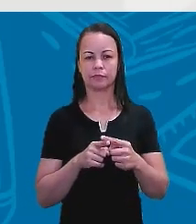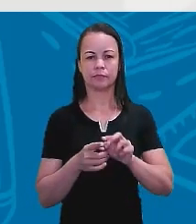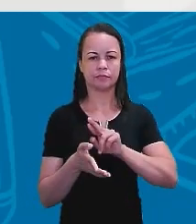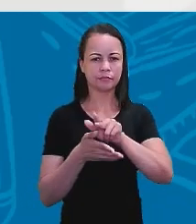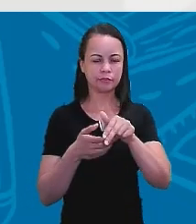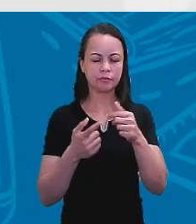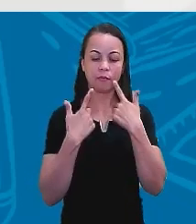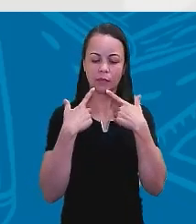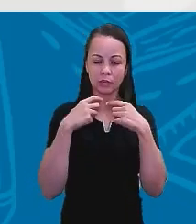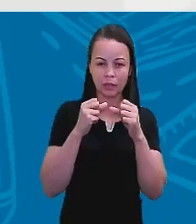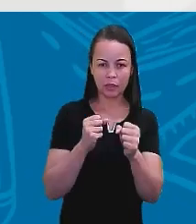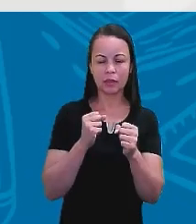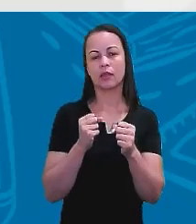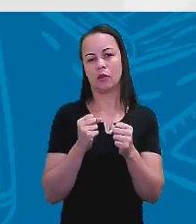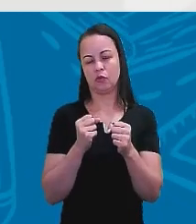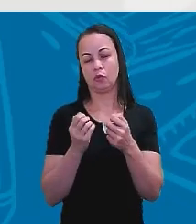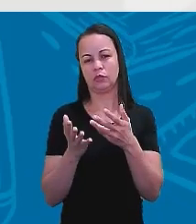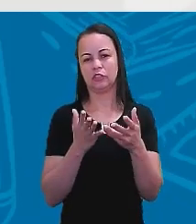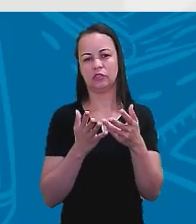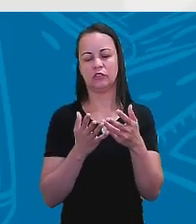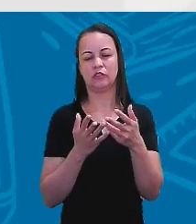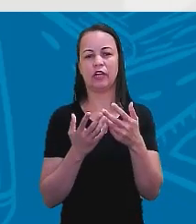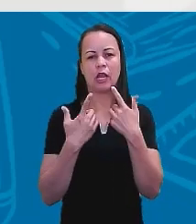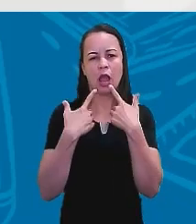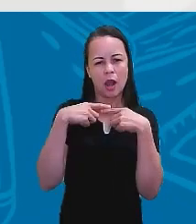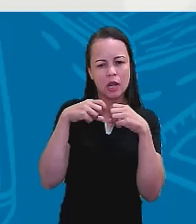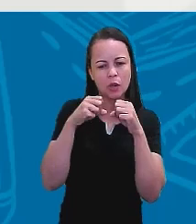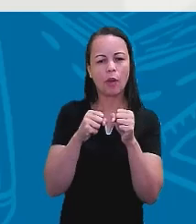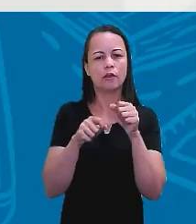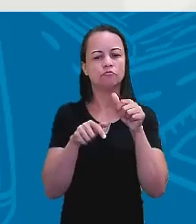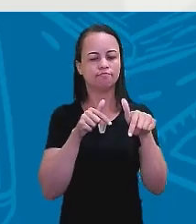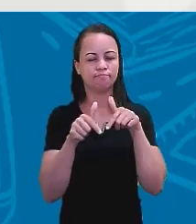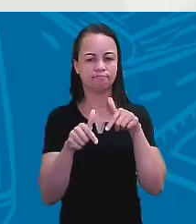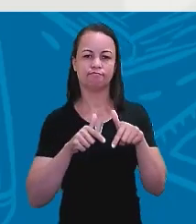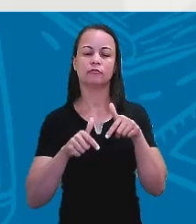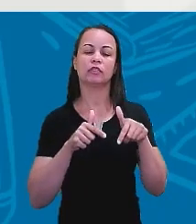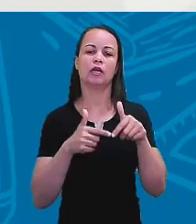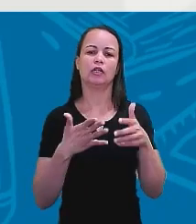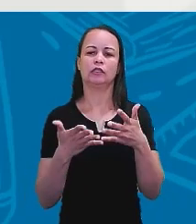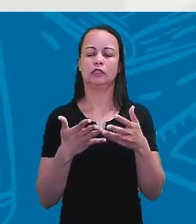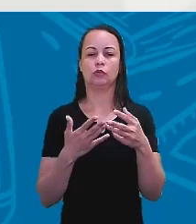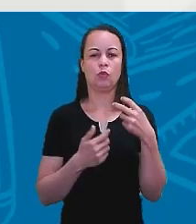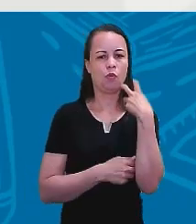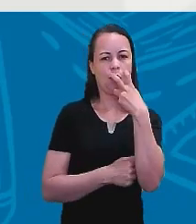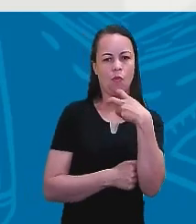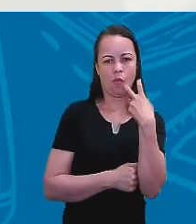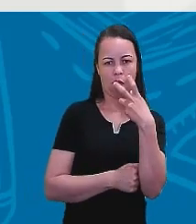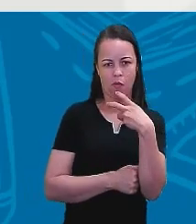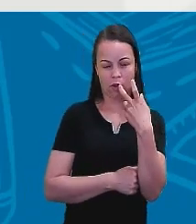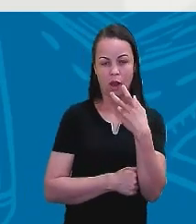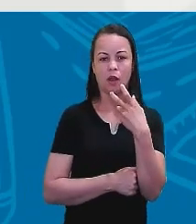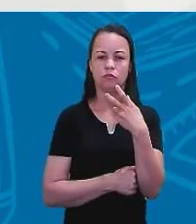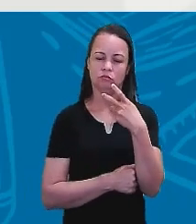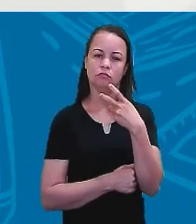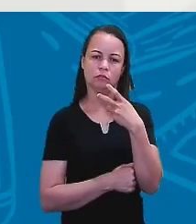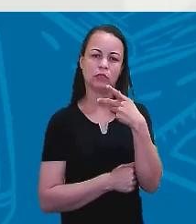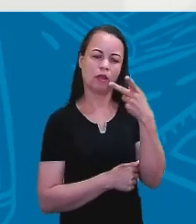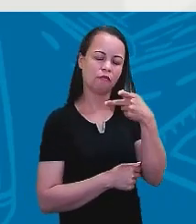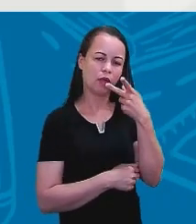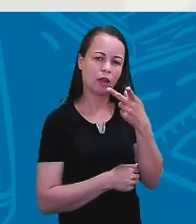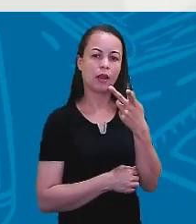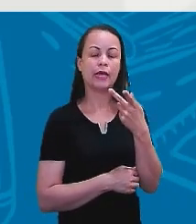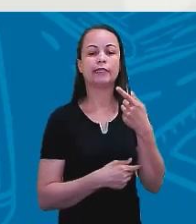a gente vai trabalhar a linguagem, não é? Tanto oral, que é a falada, como